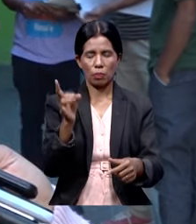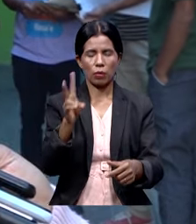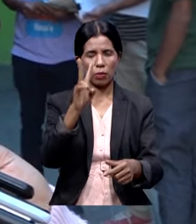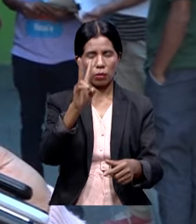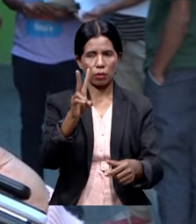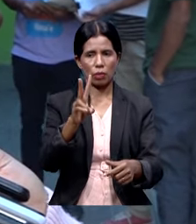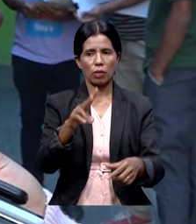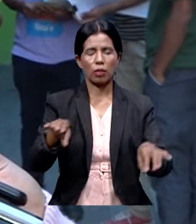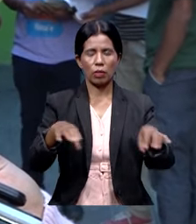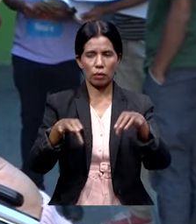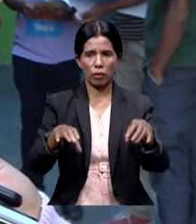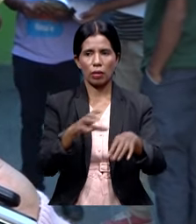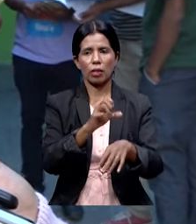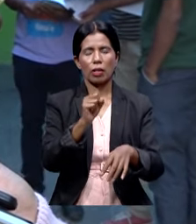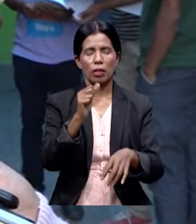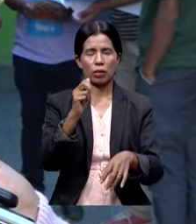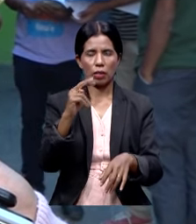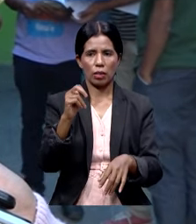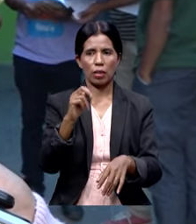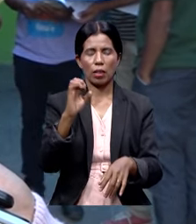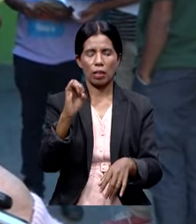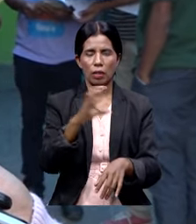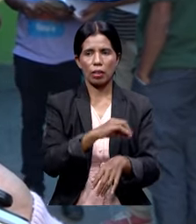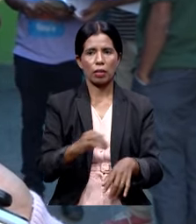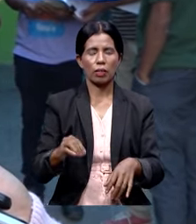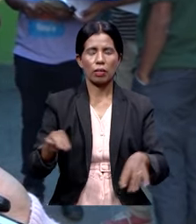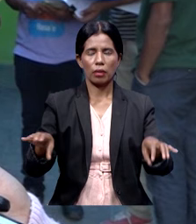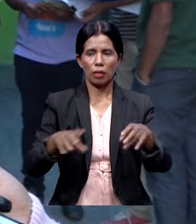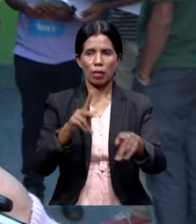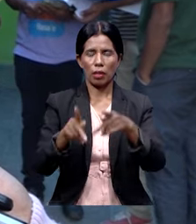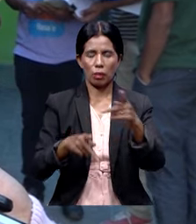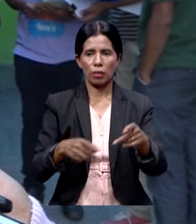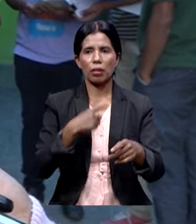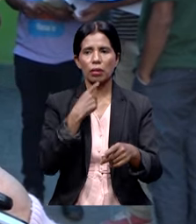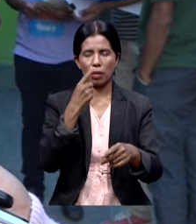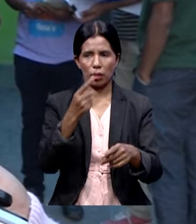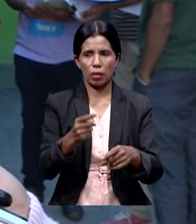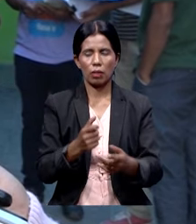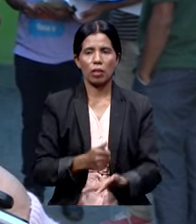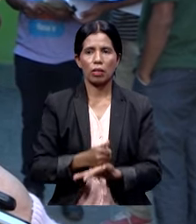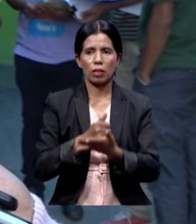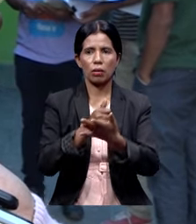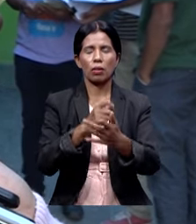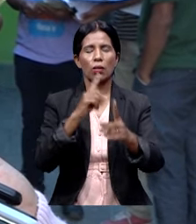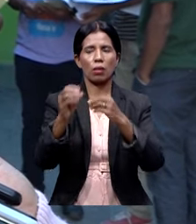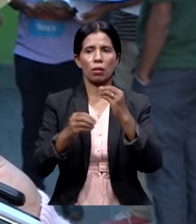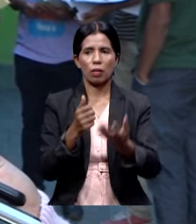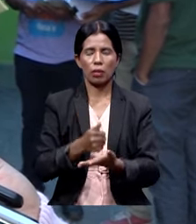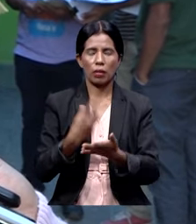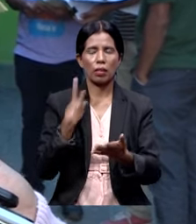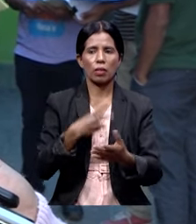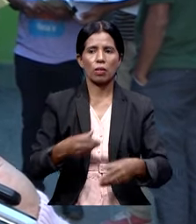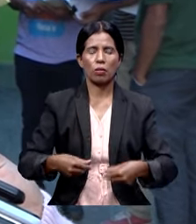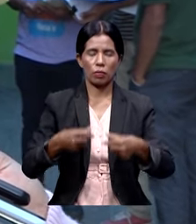iha Serviço SNAI mo Serviço Ambulância nebe durante povo siraha kilar atendimento pole kon ba atendimento siranta ohin ita entrega